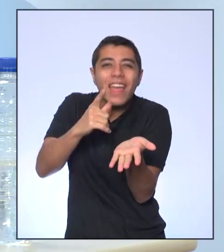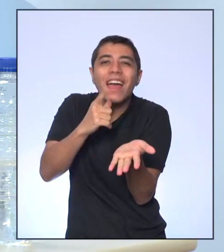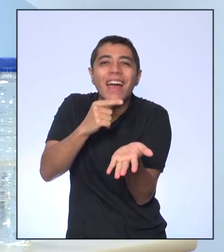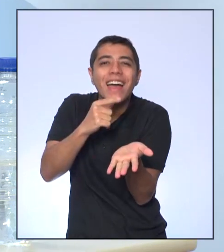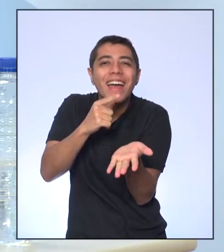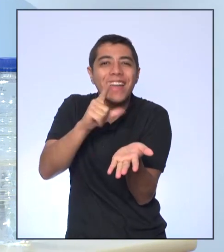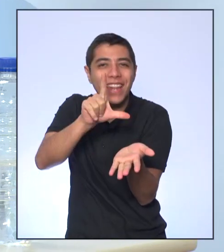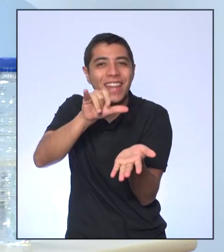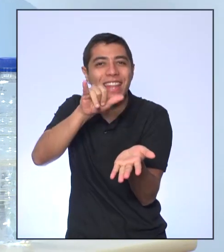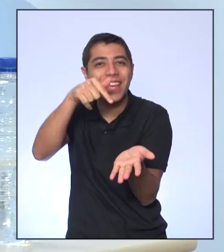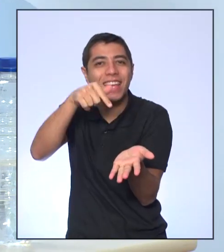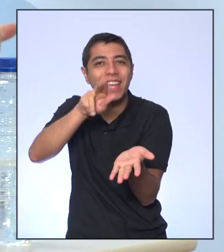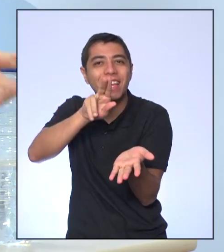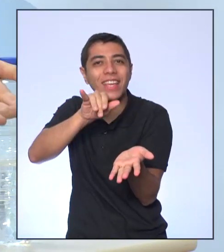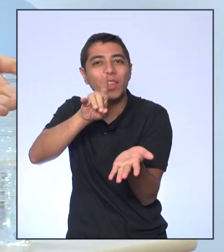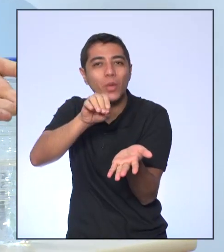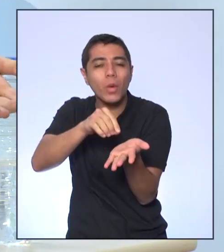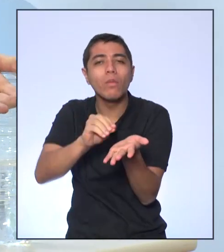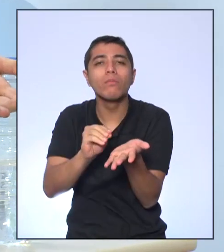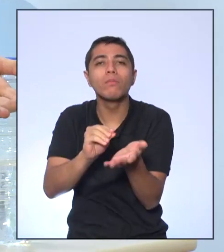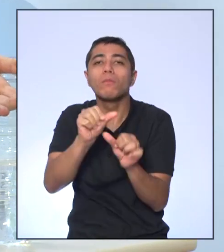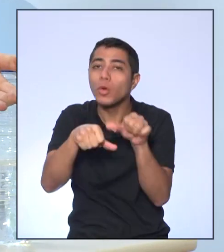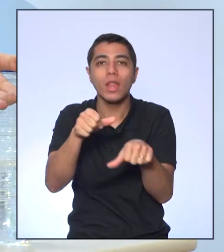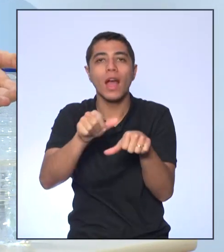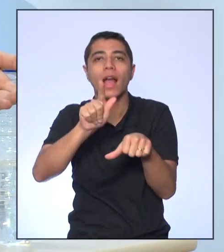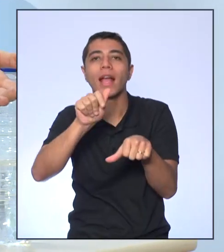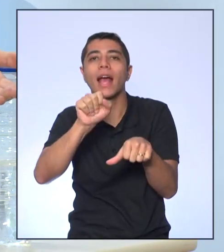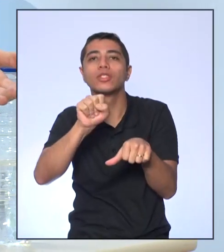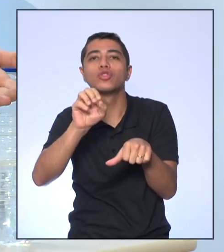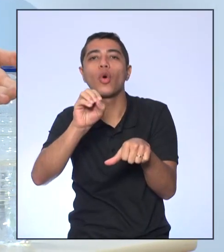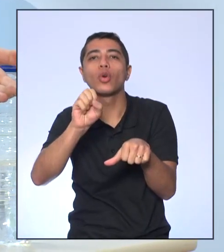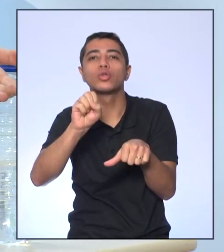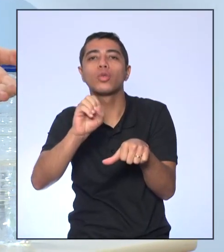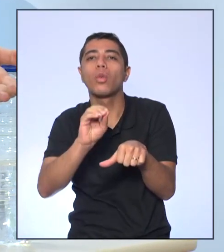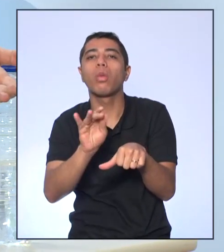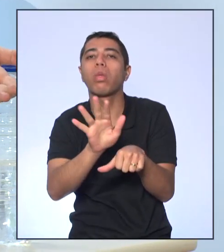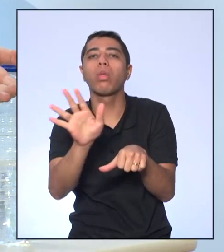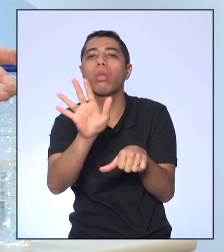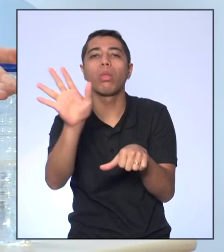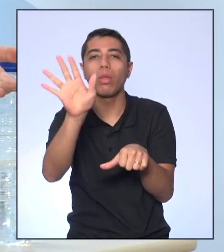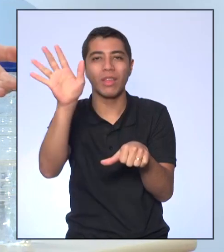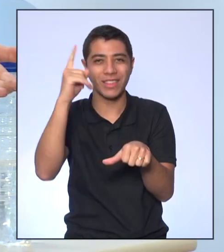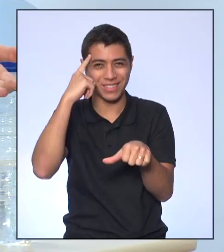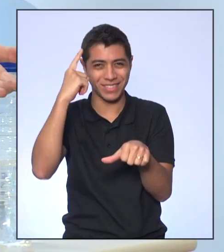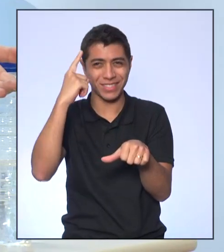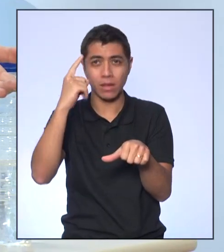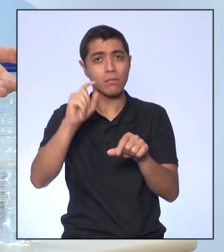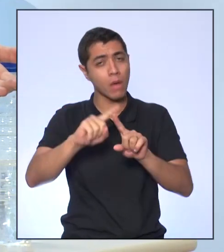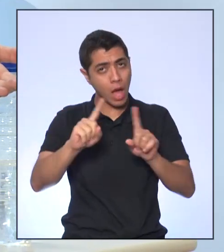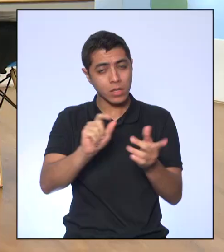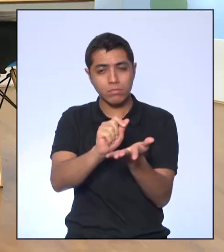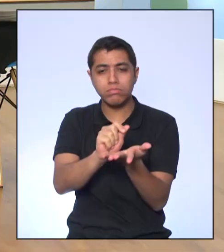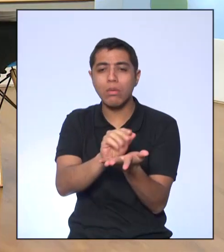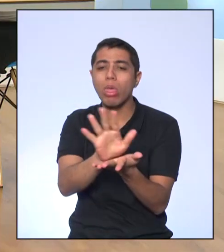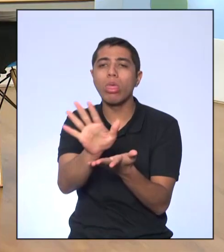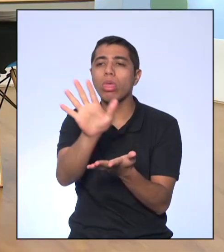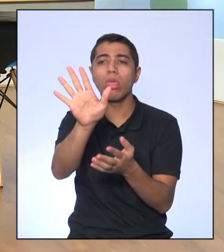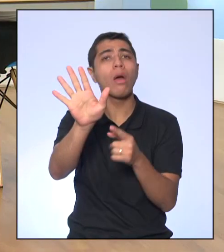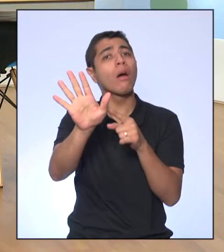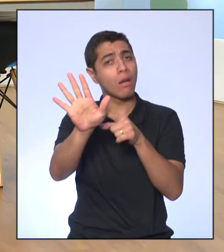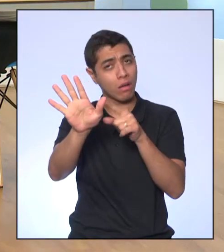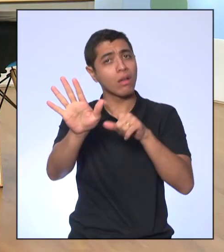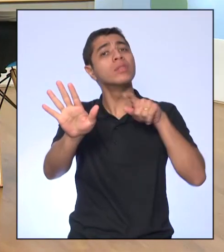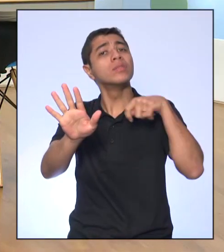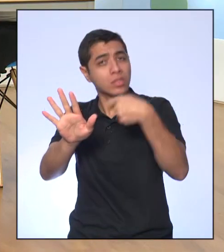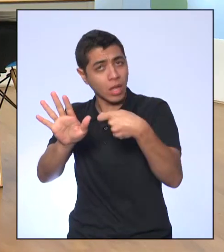nesse processo de evaporação, ele vai deixar de ser álcool? Ele vai se transformar em outra substância? Não, professora? Não vai,